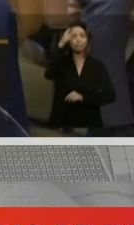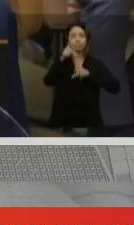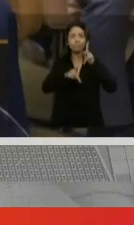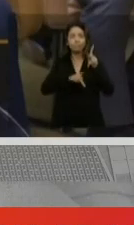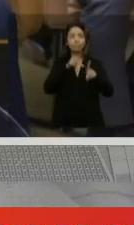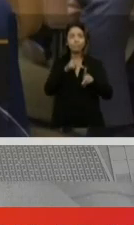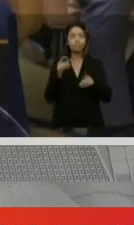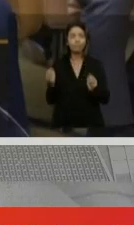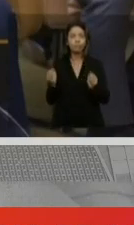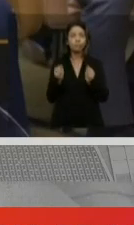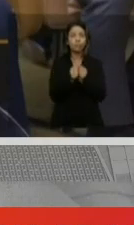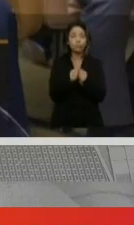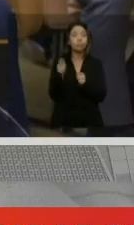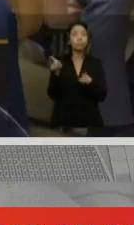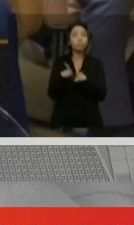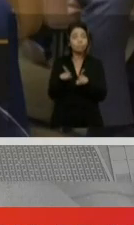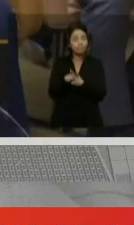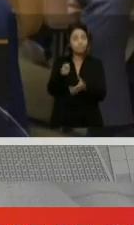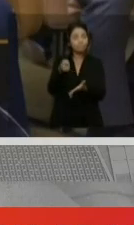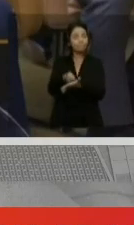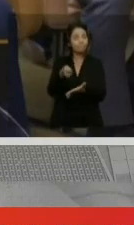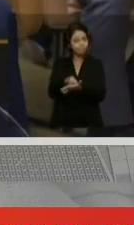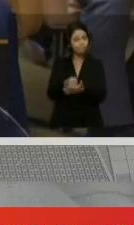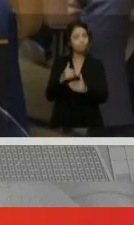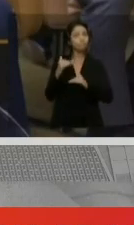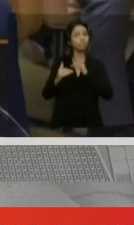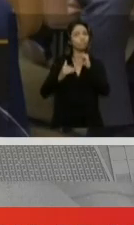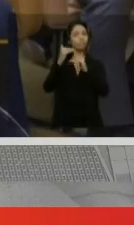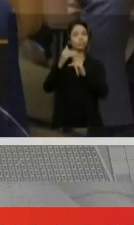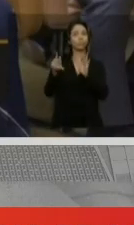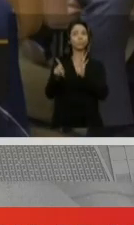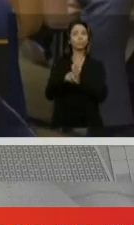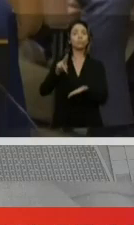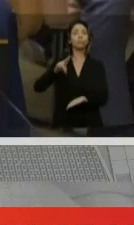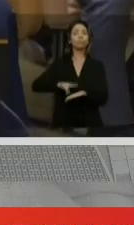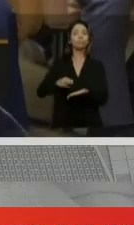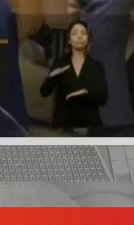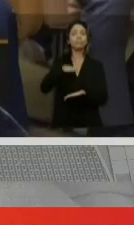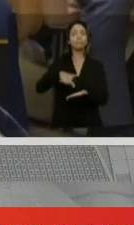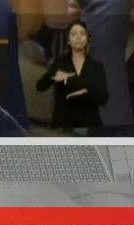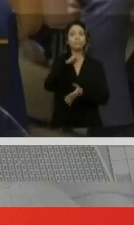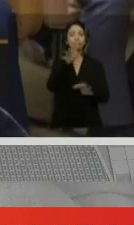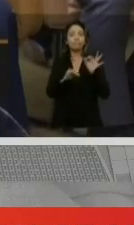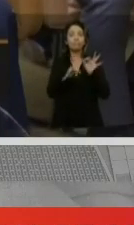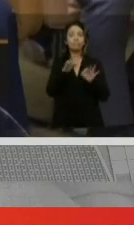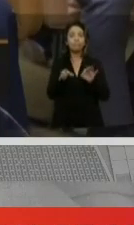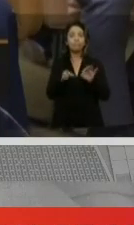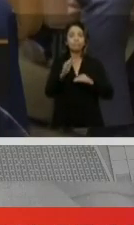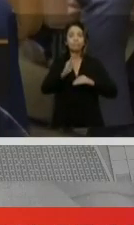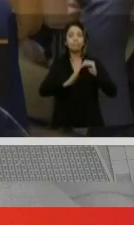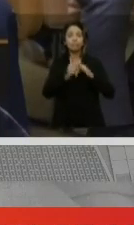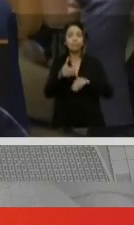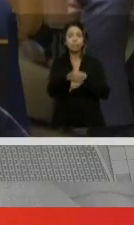tem diversas opiniões diferentes entre si. Ver o mundo de forma diferente é legítimo e nós, como